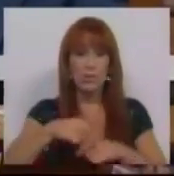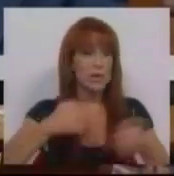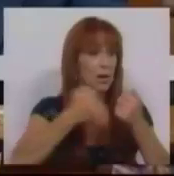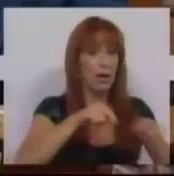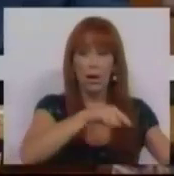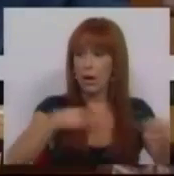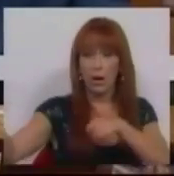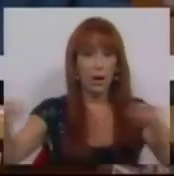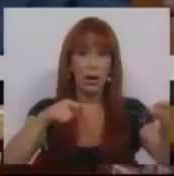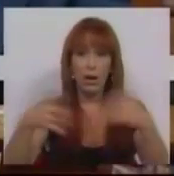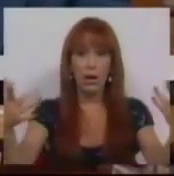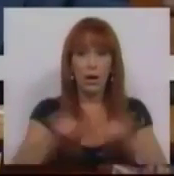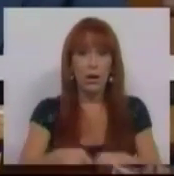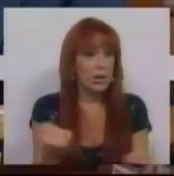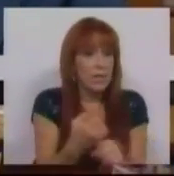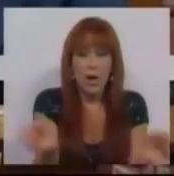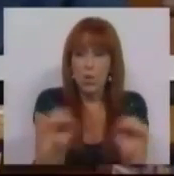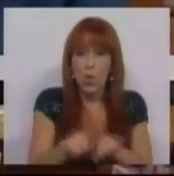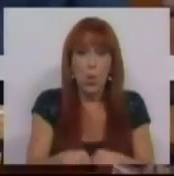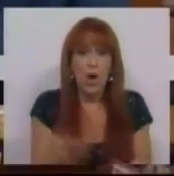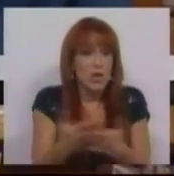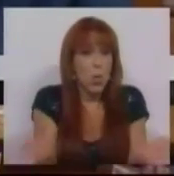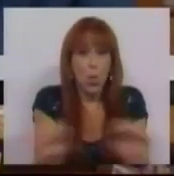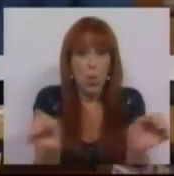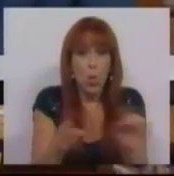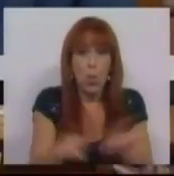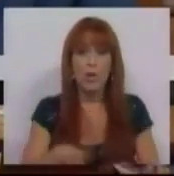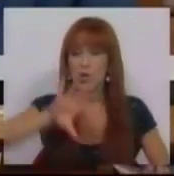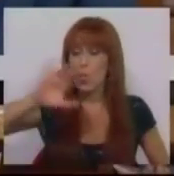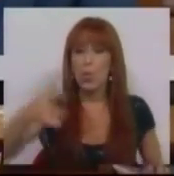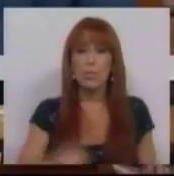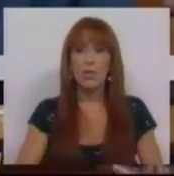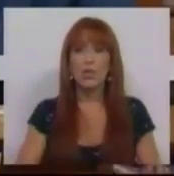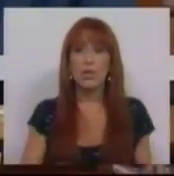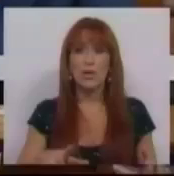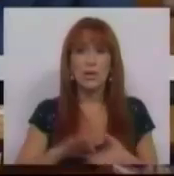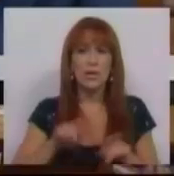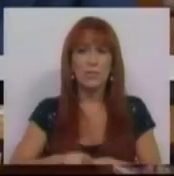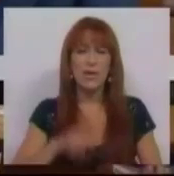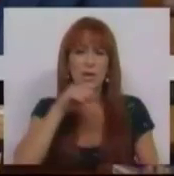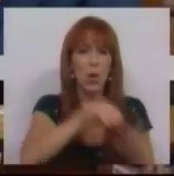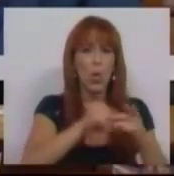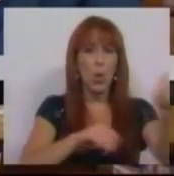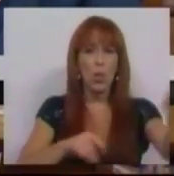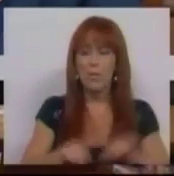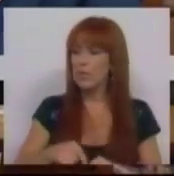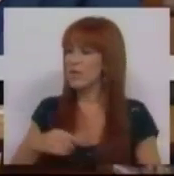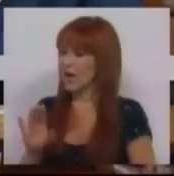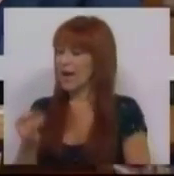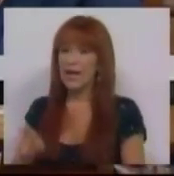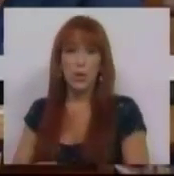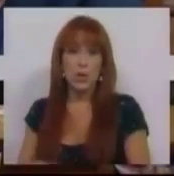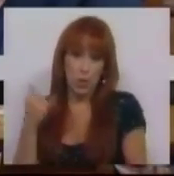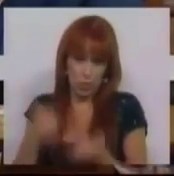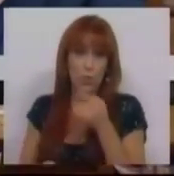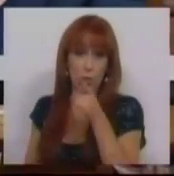exilados dentro de portas, sem trabalho e sem escola. Um país onde ter filhos é ser pobre, onde ser criança é